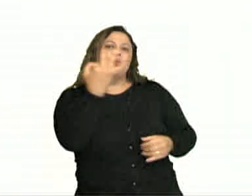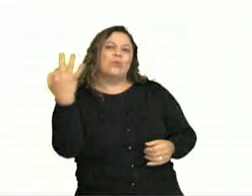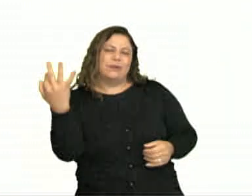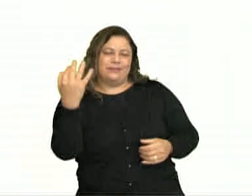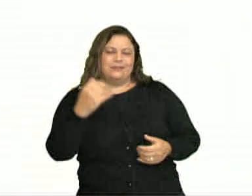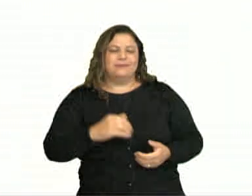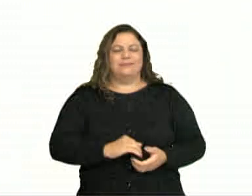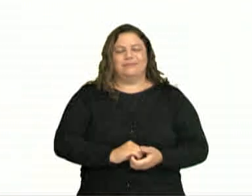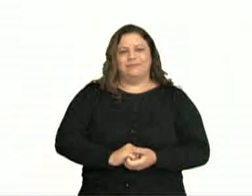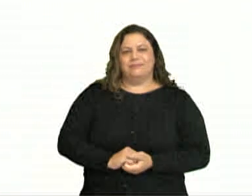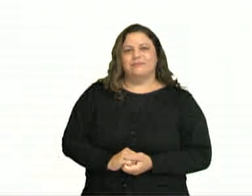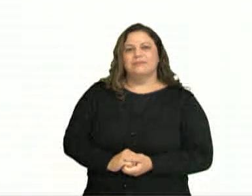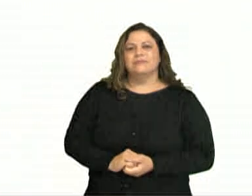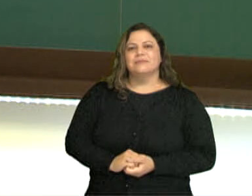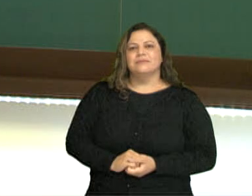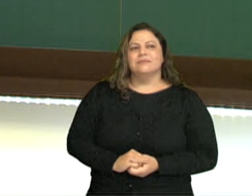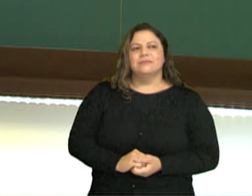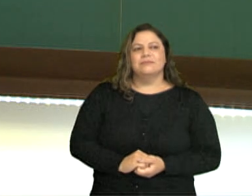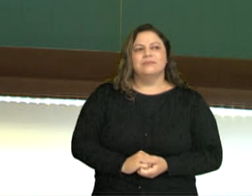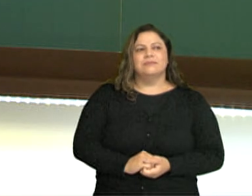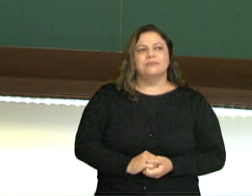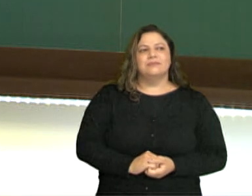alimentos fornecem.